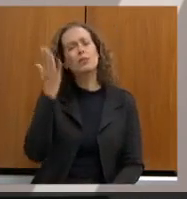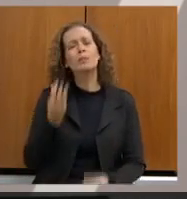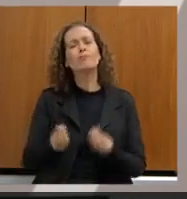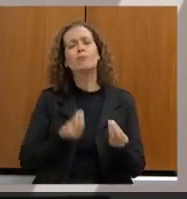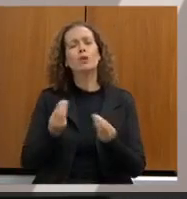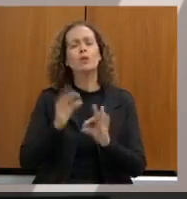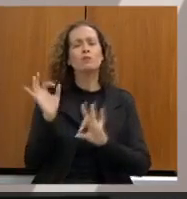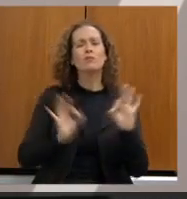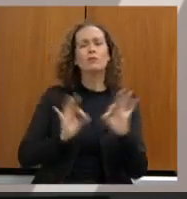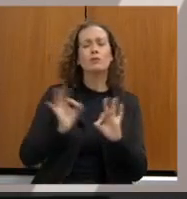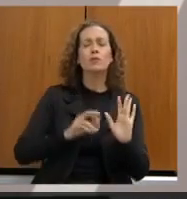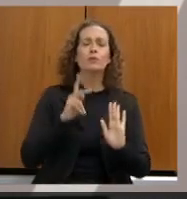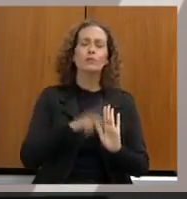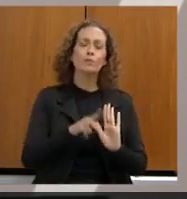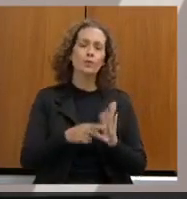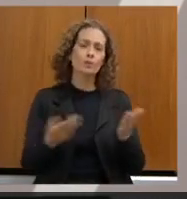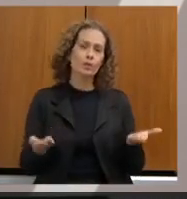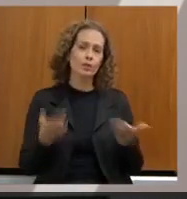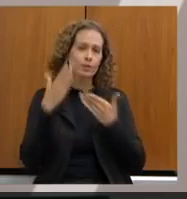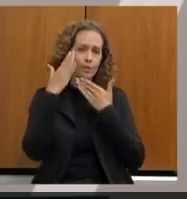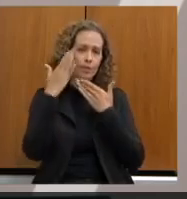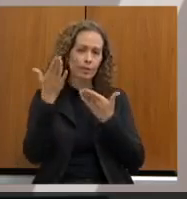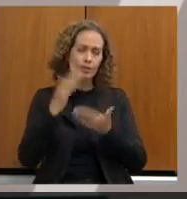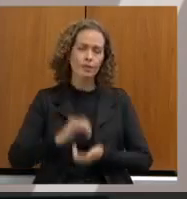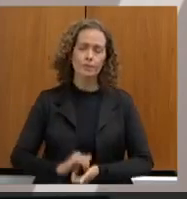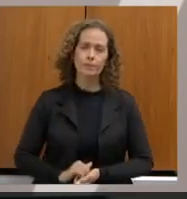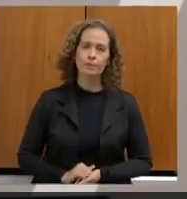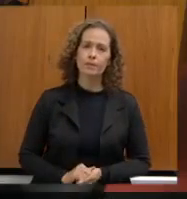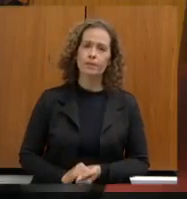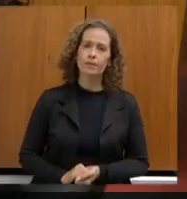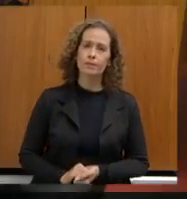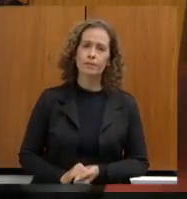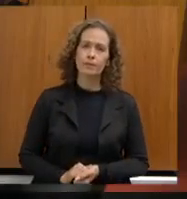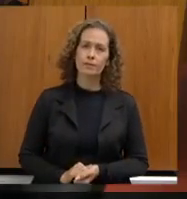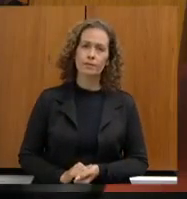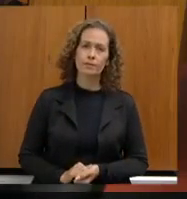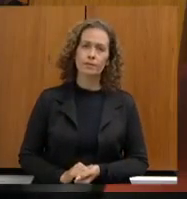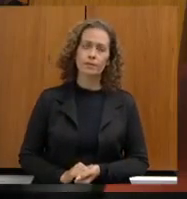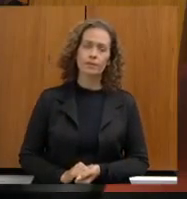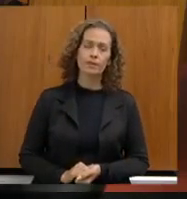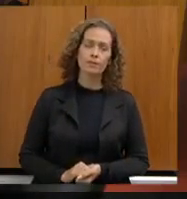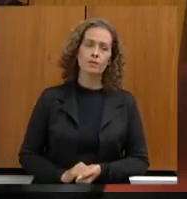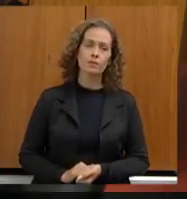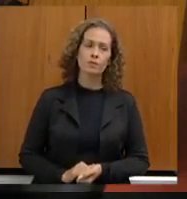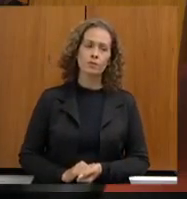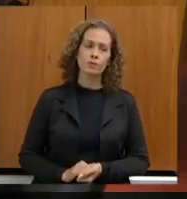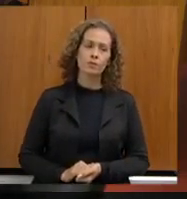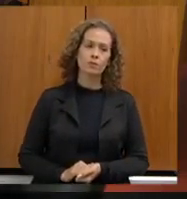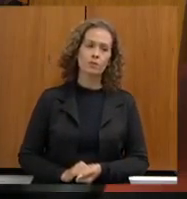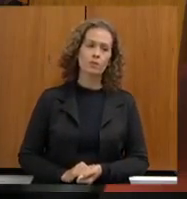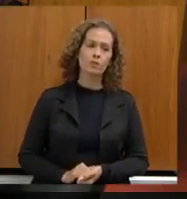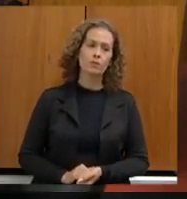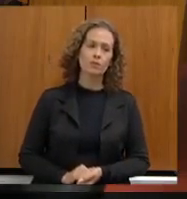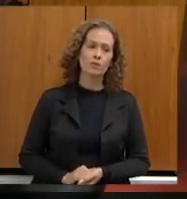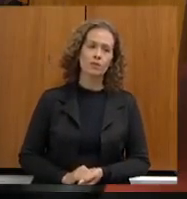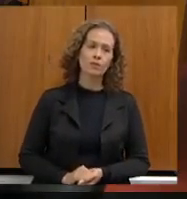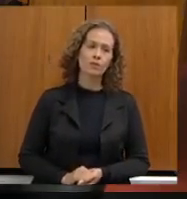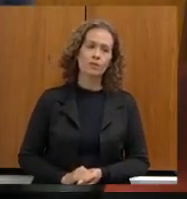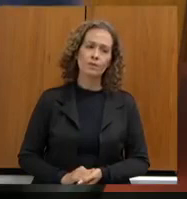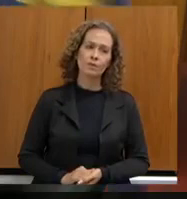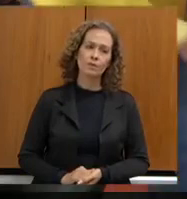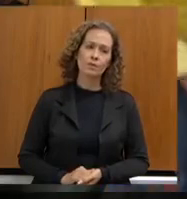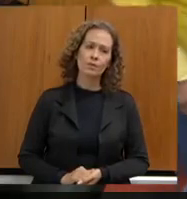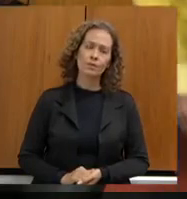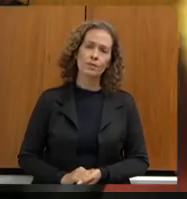dessa desse projeto em cima obrigado outra Jardim se perdêssemos a luz